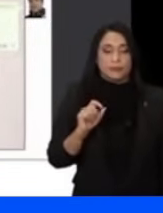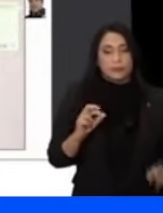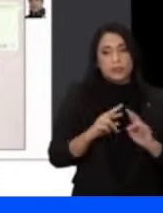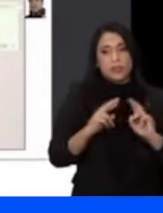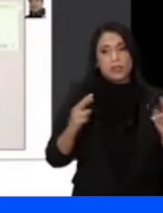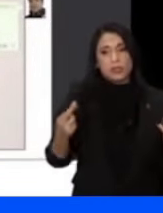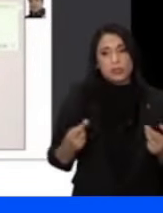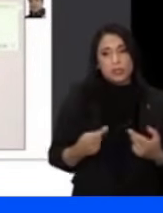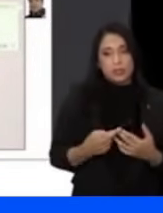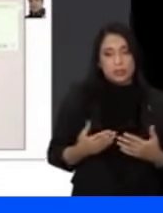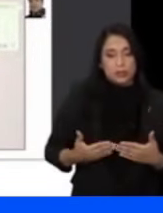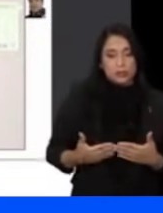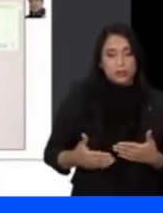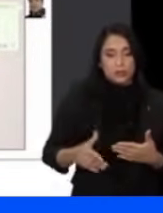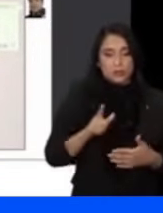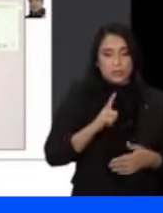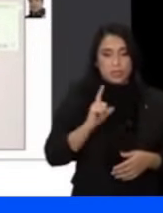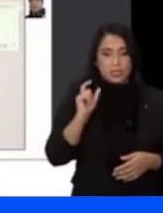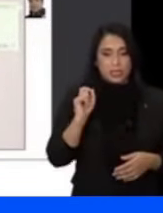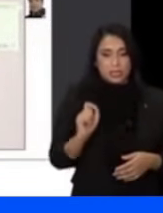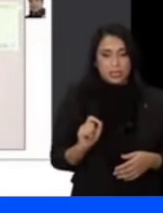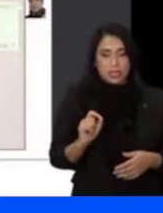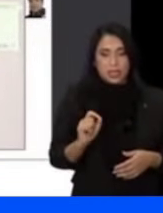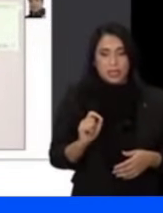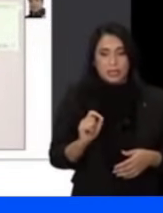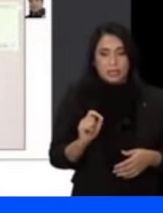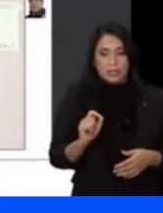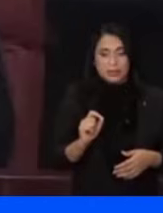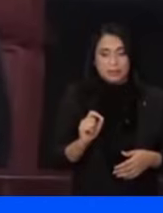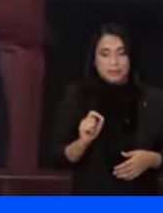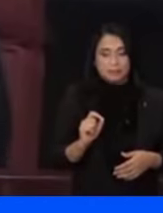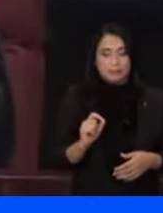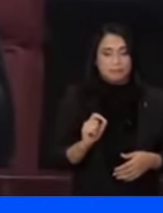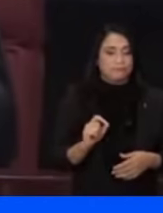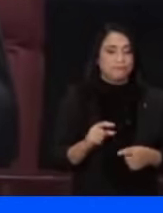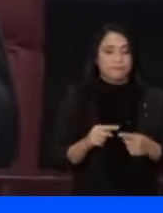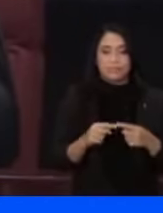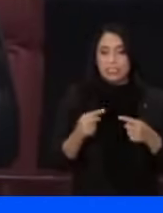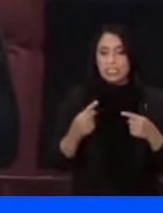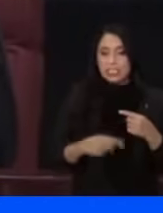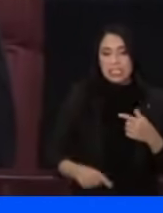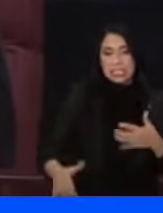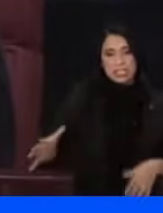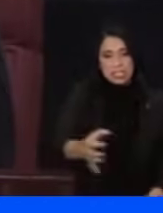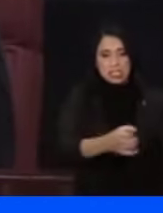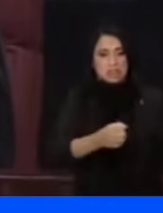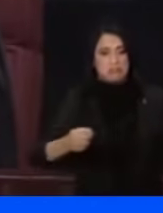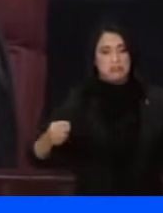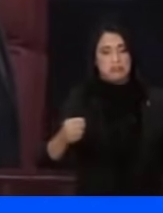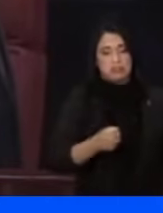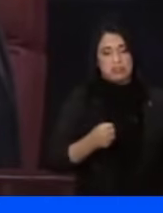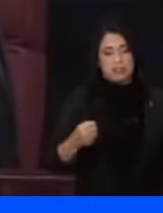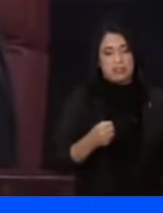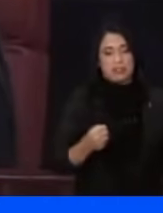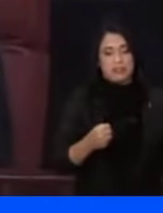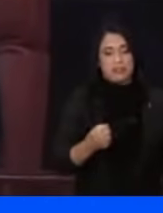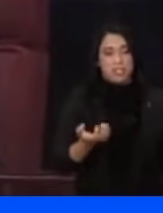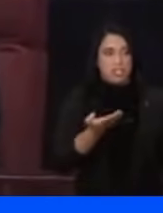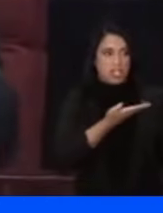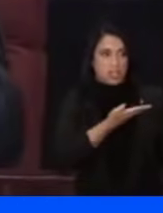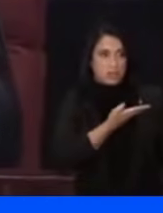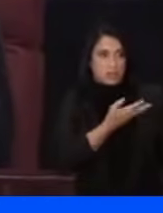foi feita, ou seja, nada de cerveja entre amigos,